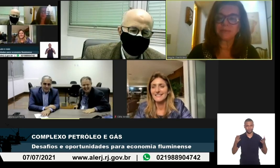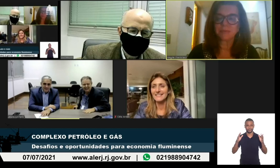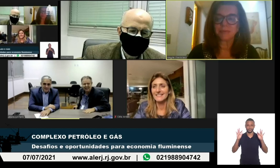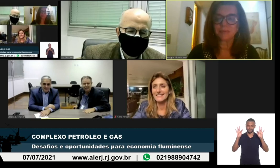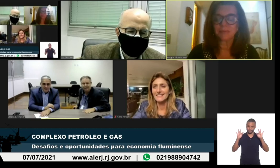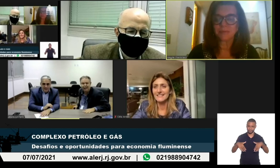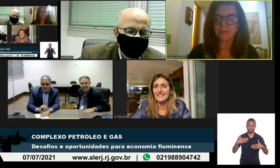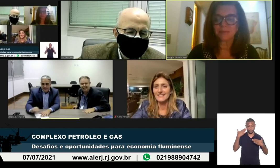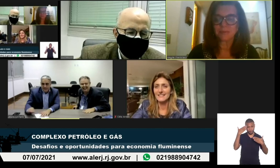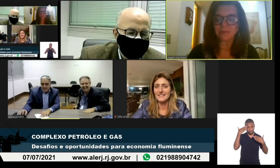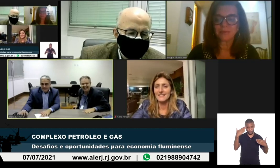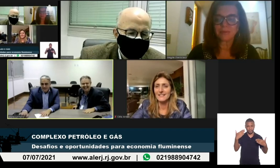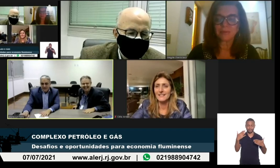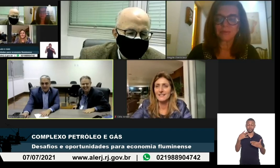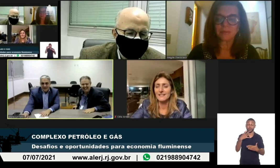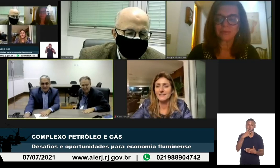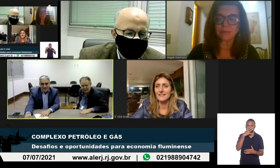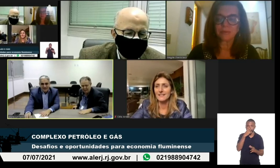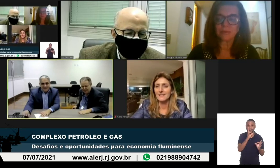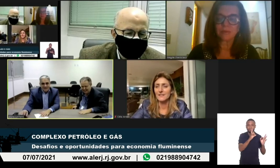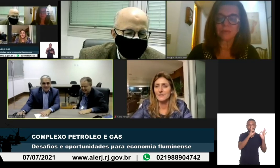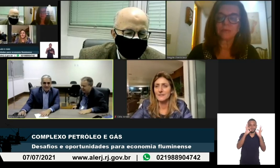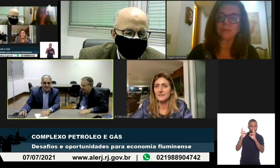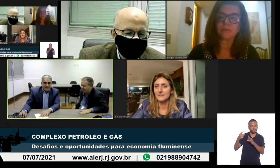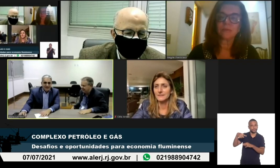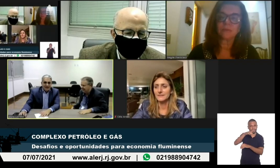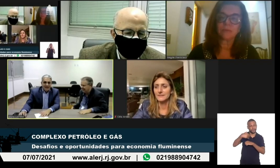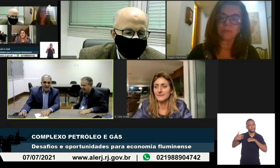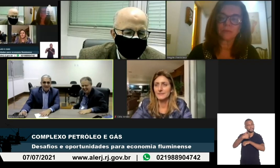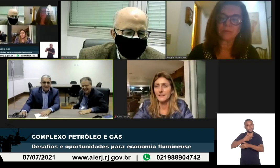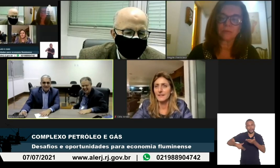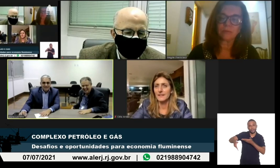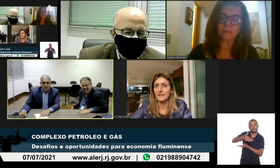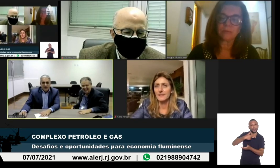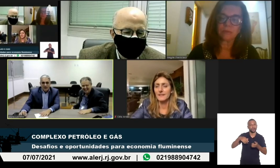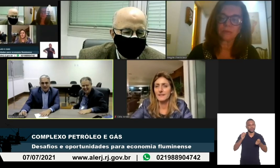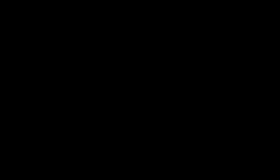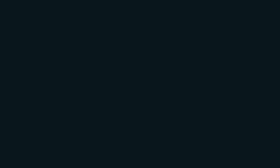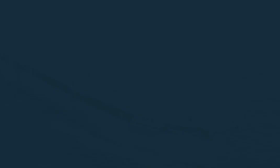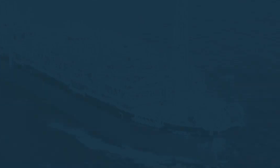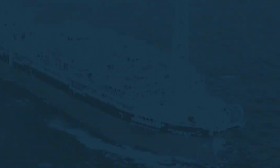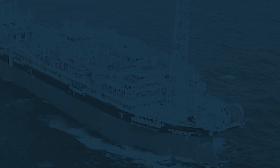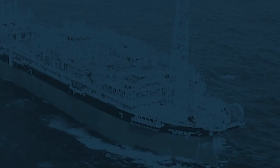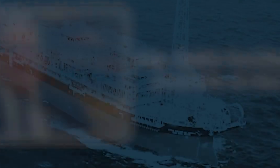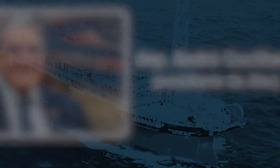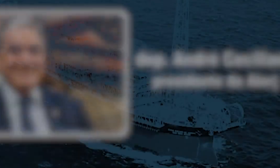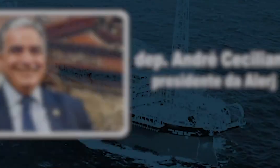Obrigado, aos ouvintes aí que participaram conosco. Ok, boa noite.